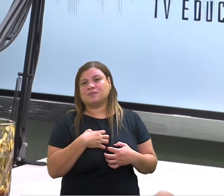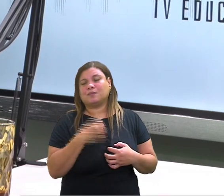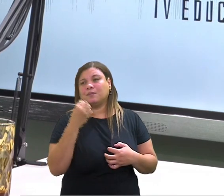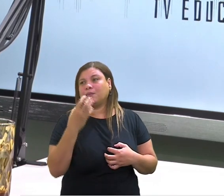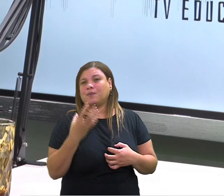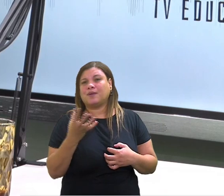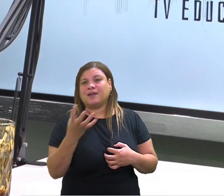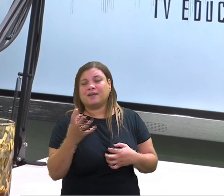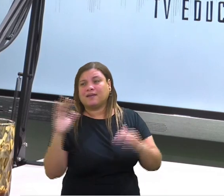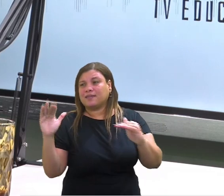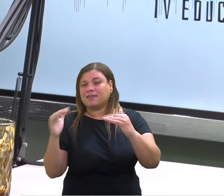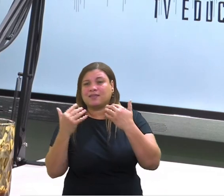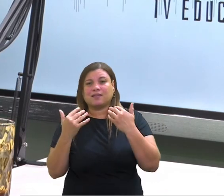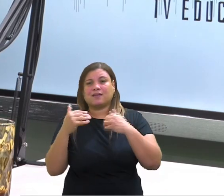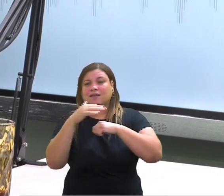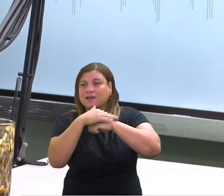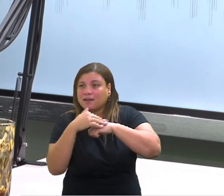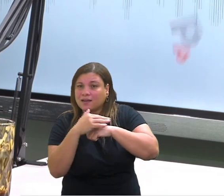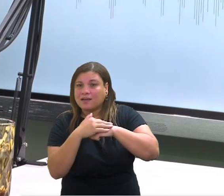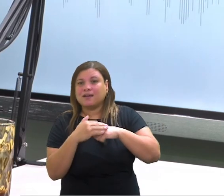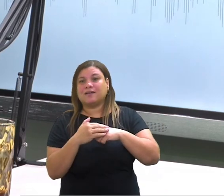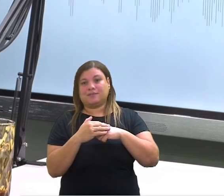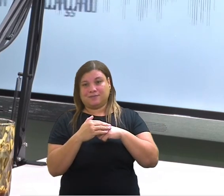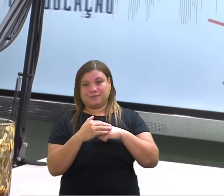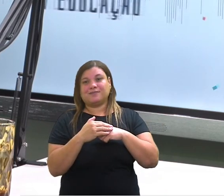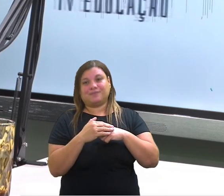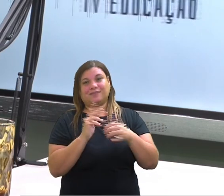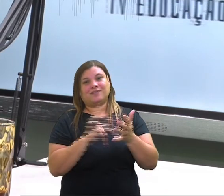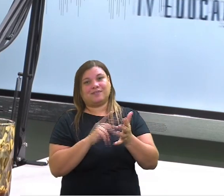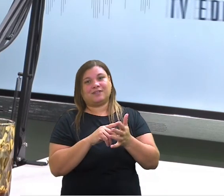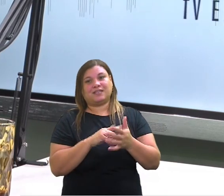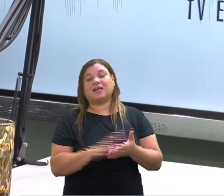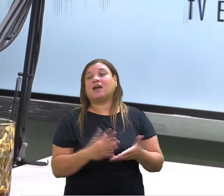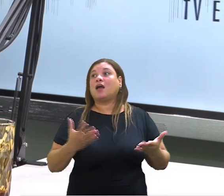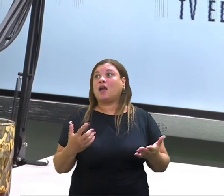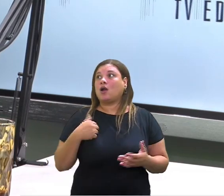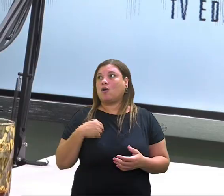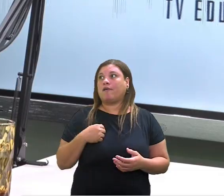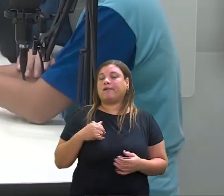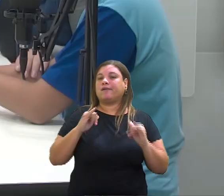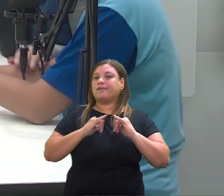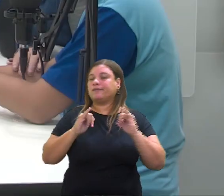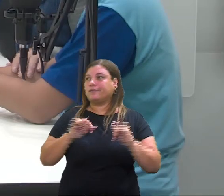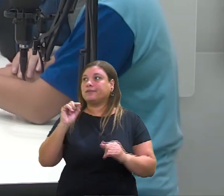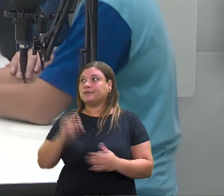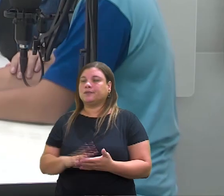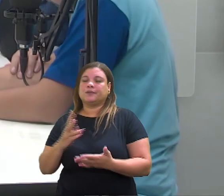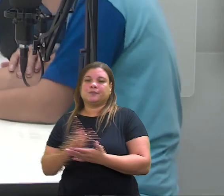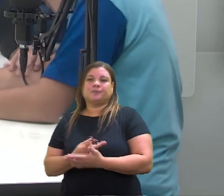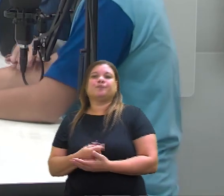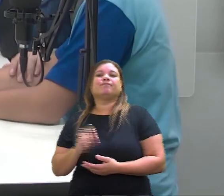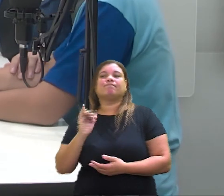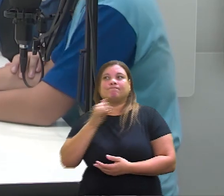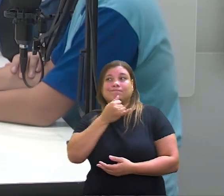aluno. Por quê? Posso contar um caso triste aqui? Pode. Medir minhas palavras. Não chorar não, pelo amor de Deus. Vou medir